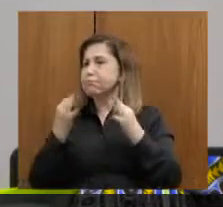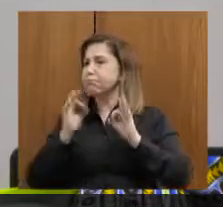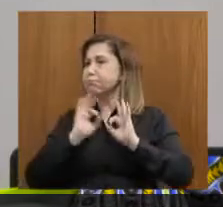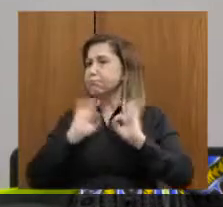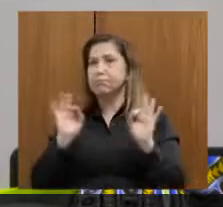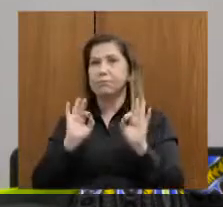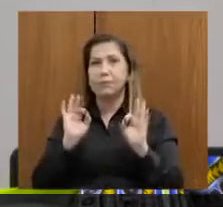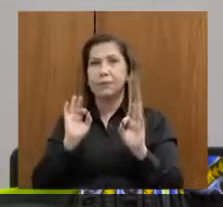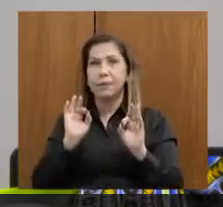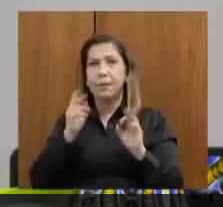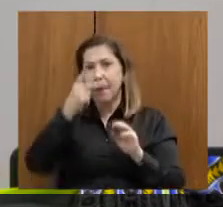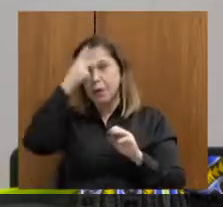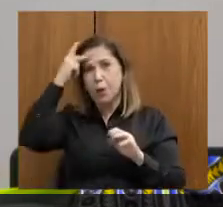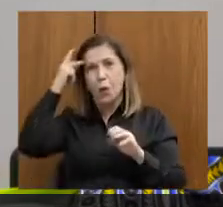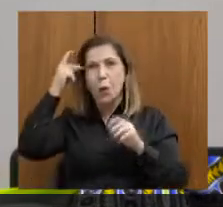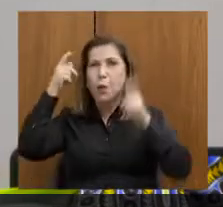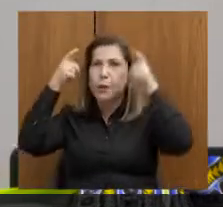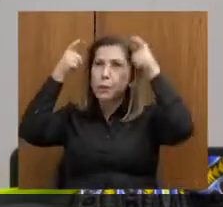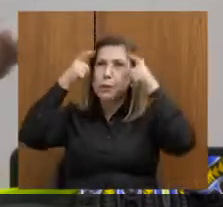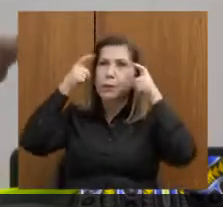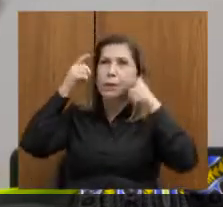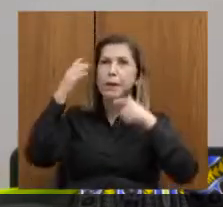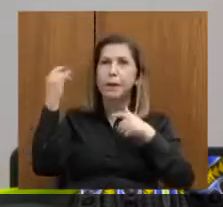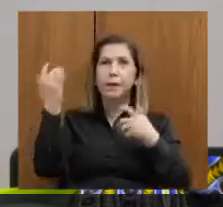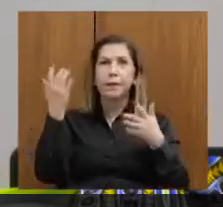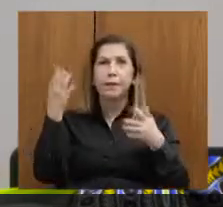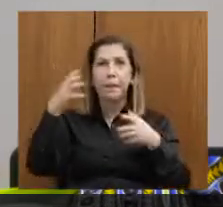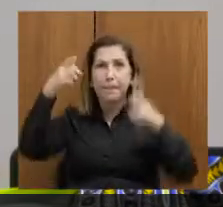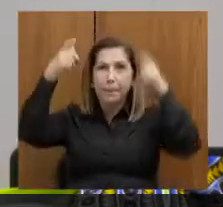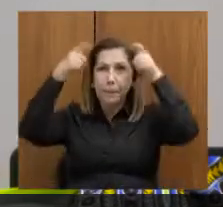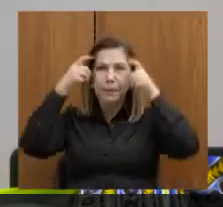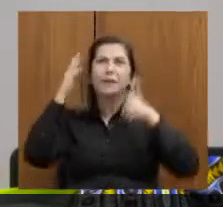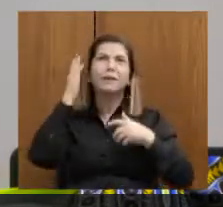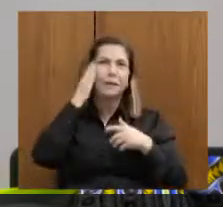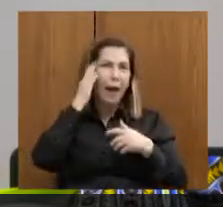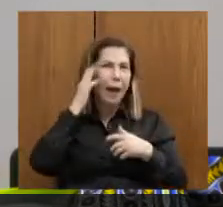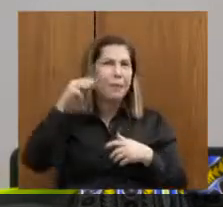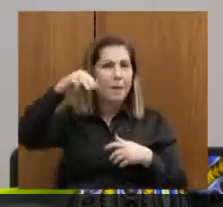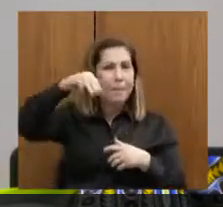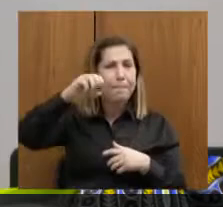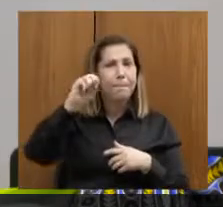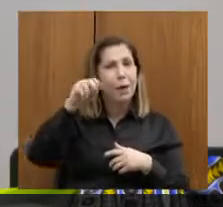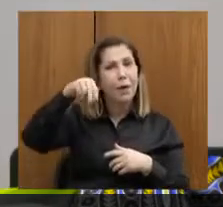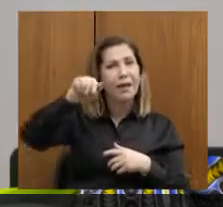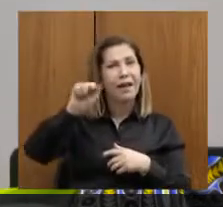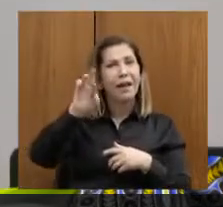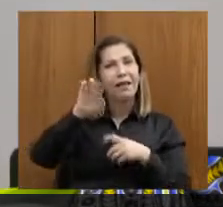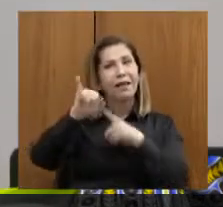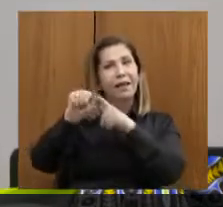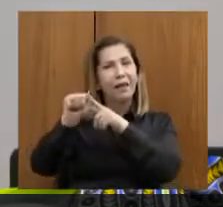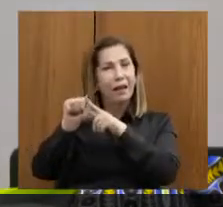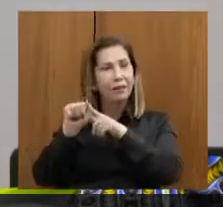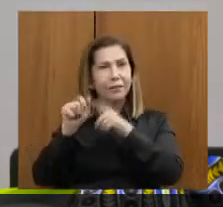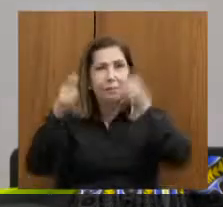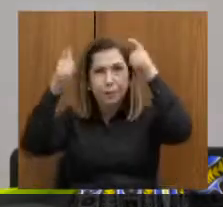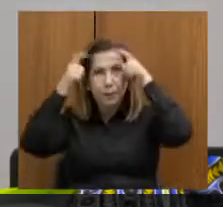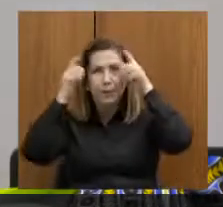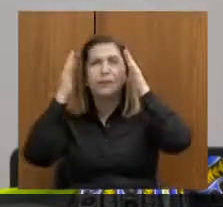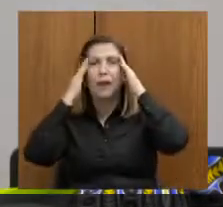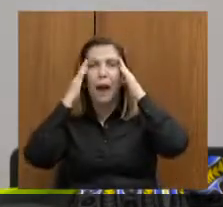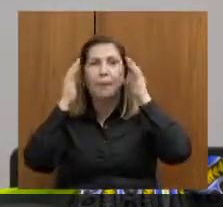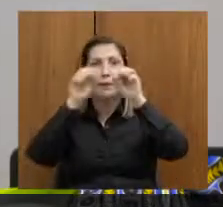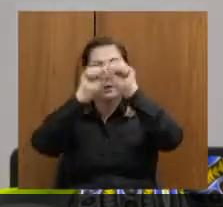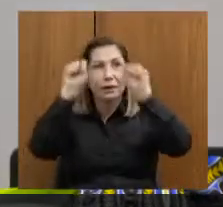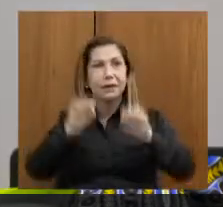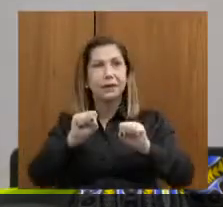uma anarquia nem existe mais ele sabe disso nós somos sistema presidencialista Mas